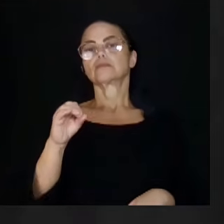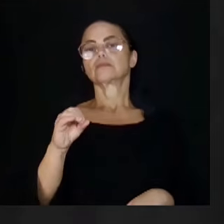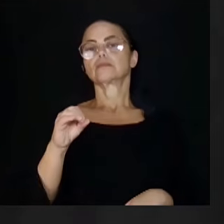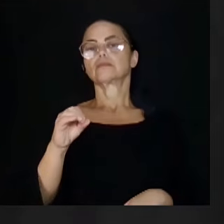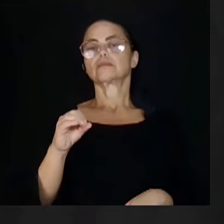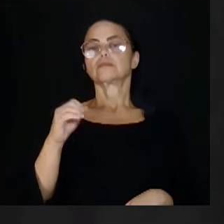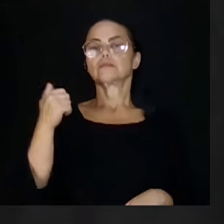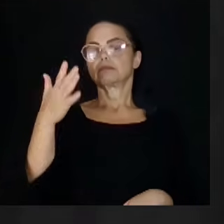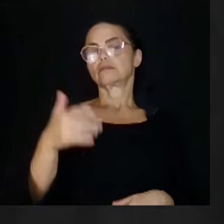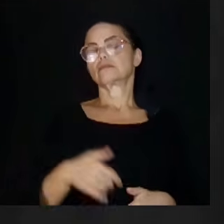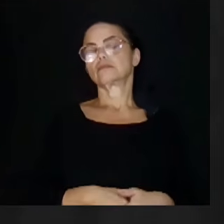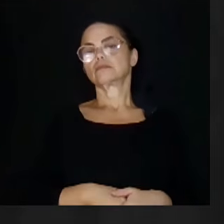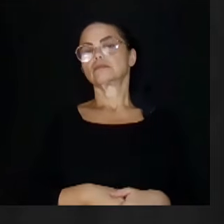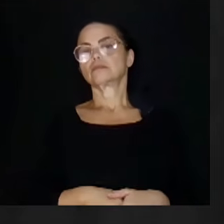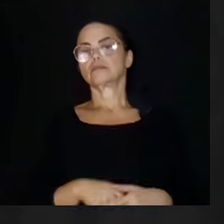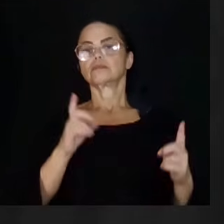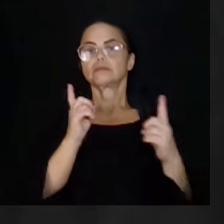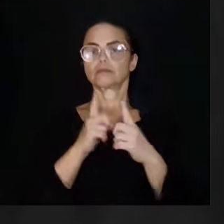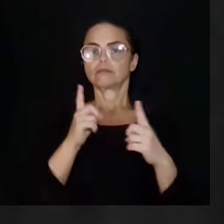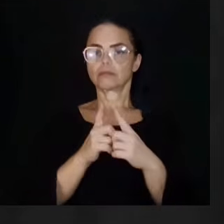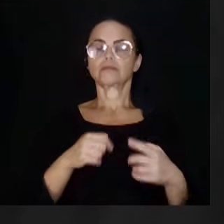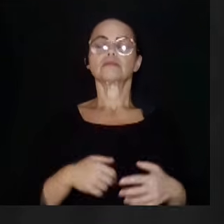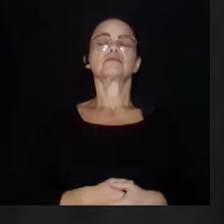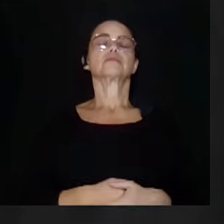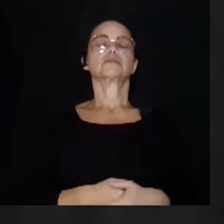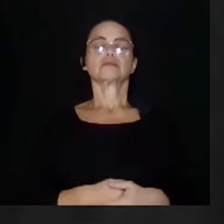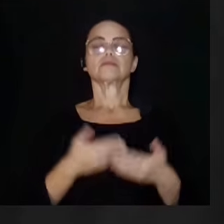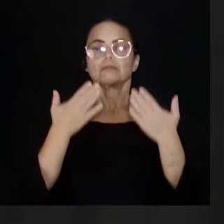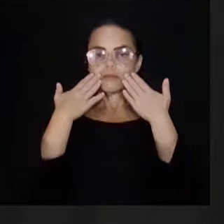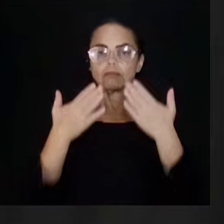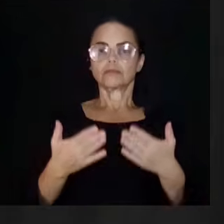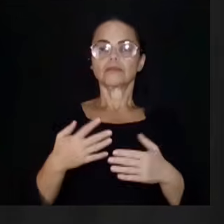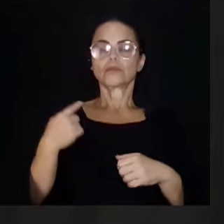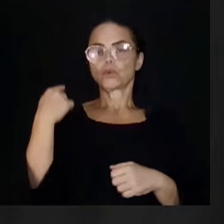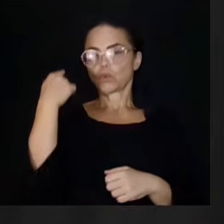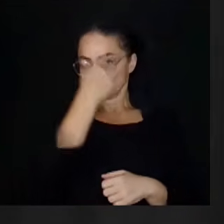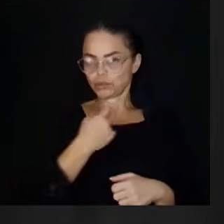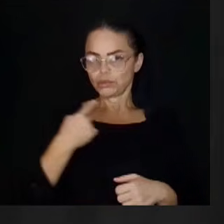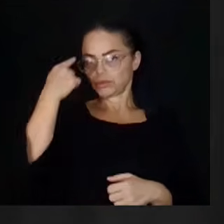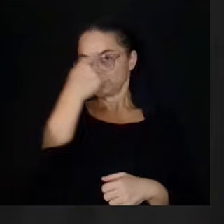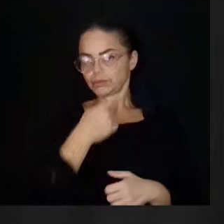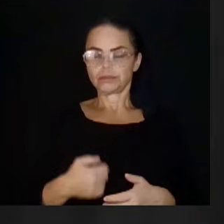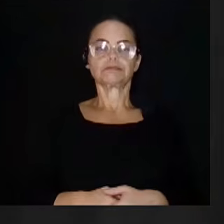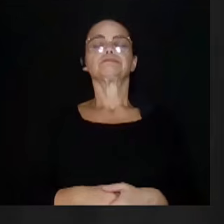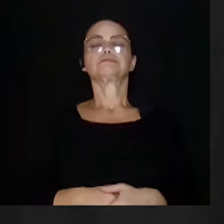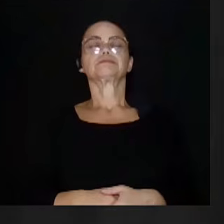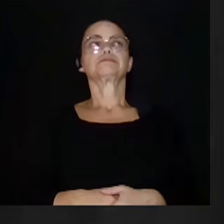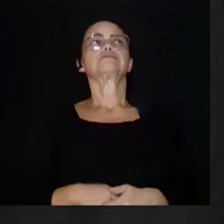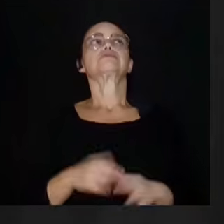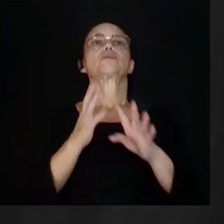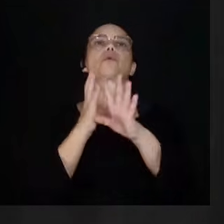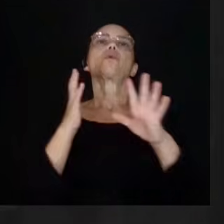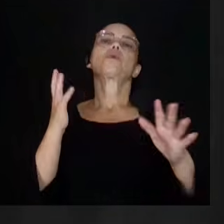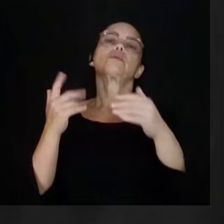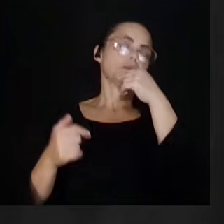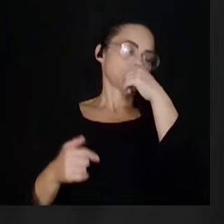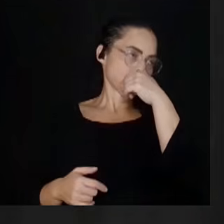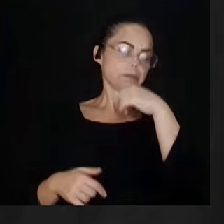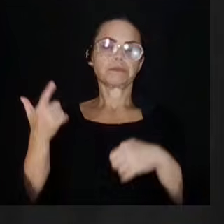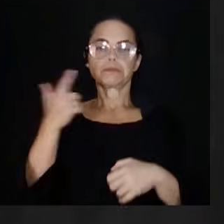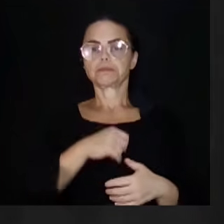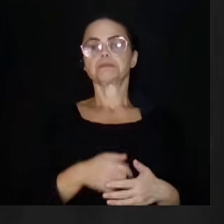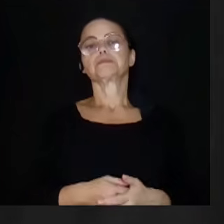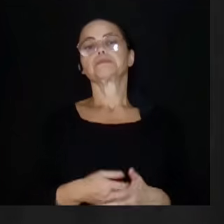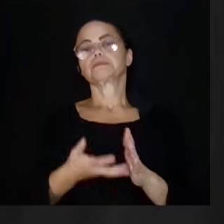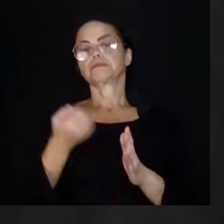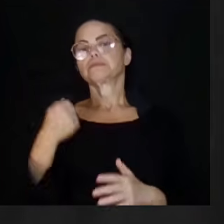você atender, né? E você tá vendo o relógio passando, seu plantão acabando e um monte de gente. Então, com isso, a gente conseguiu tirar muita gente da porta do centro